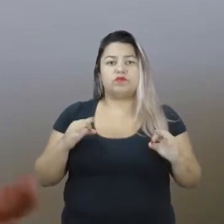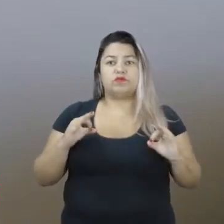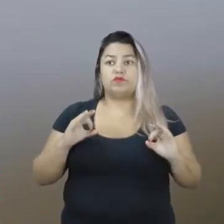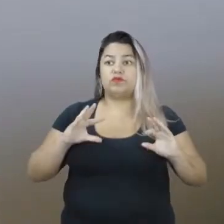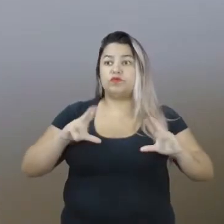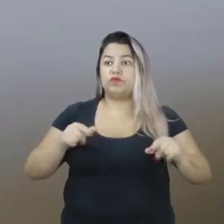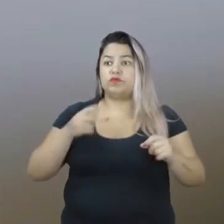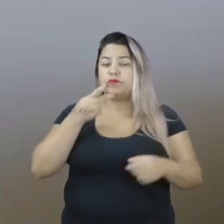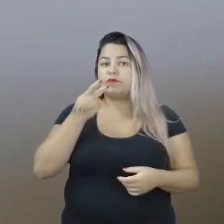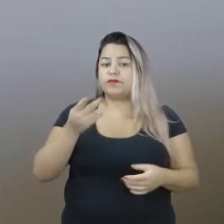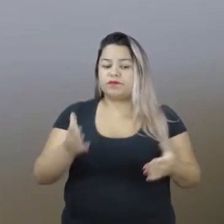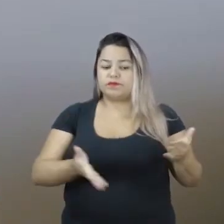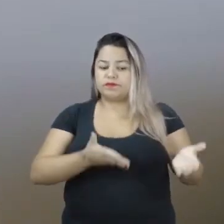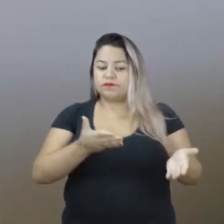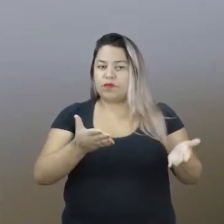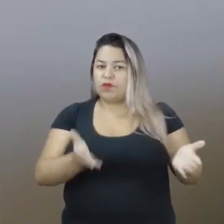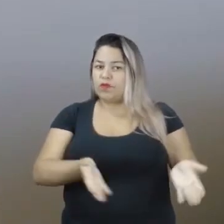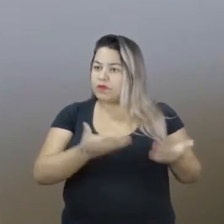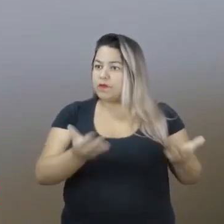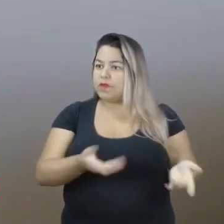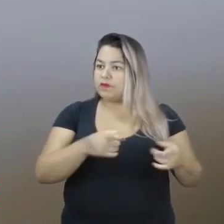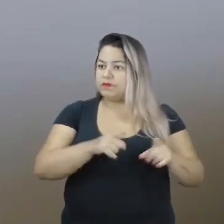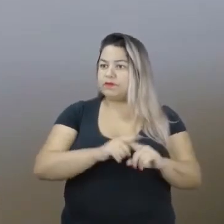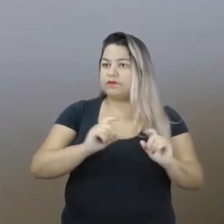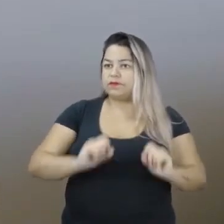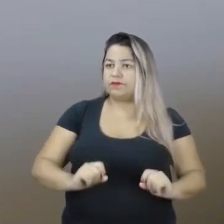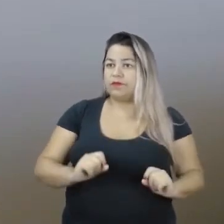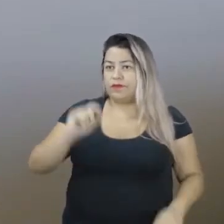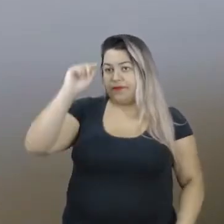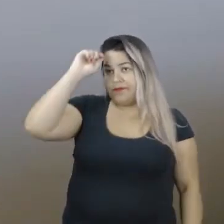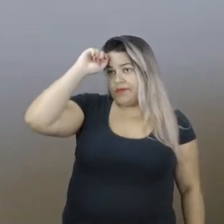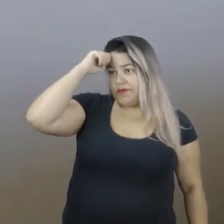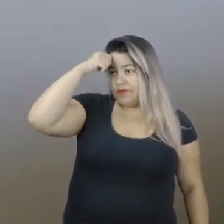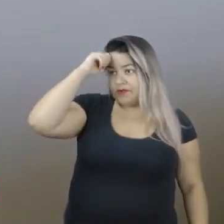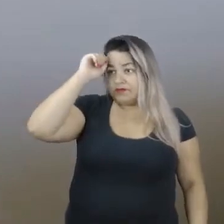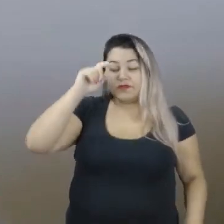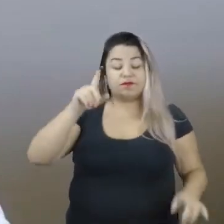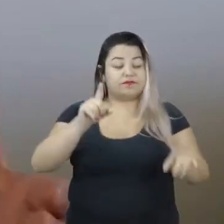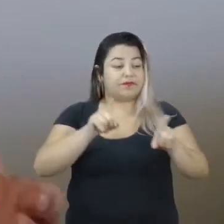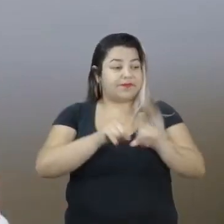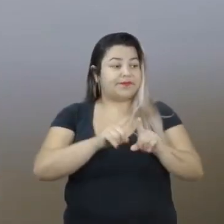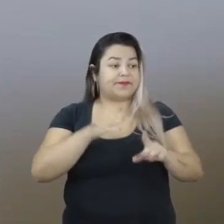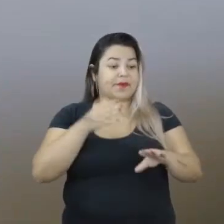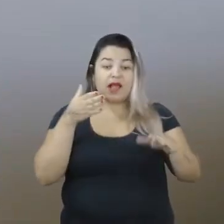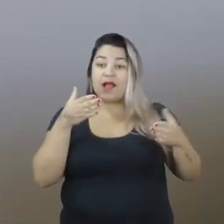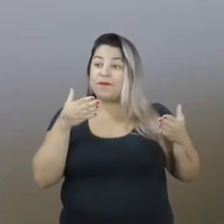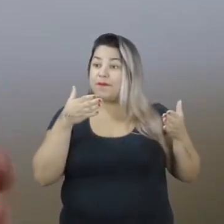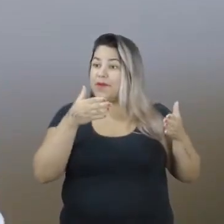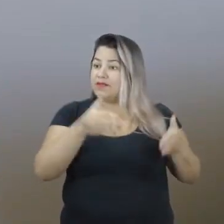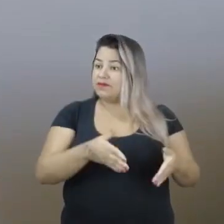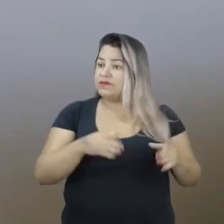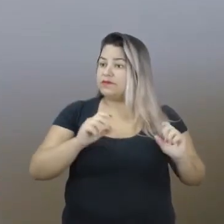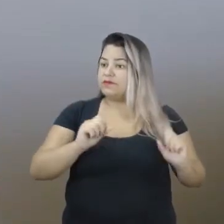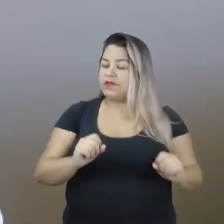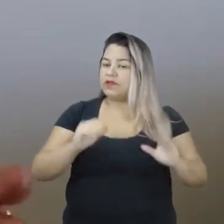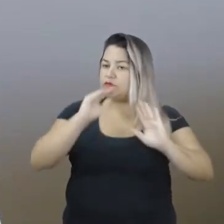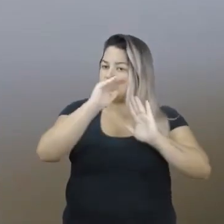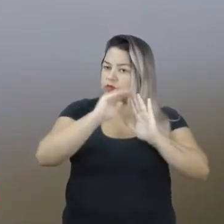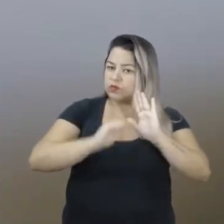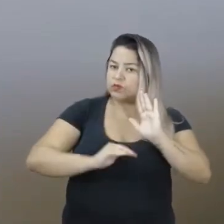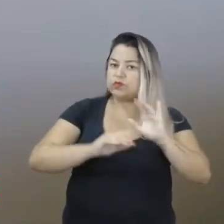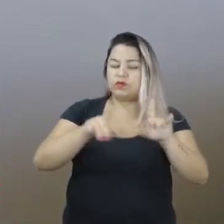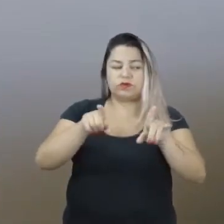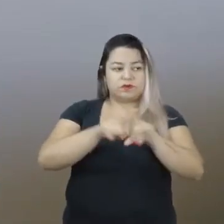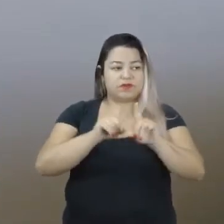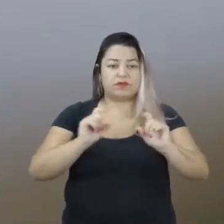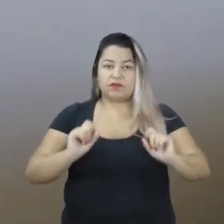E o incentivo, né, aos empreendedores negros também, para que eles participem dos programas, das